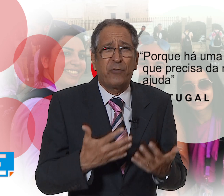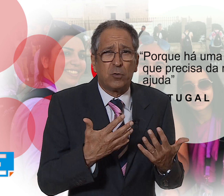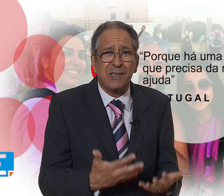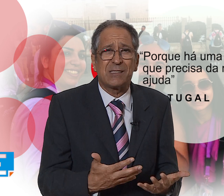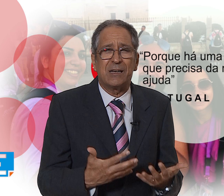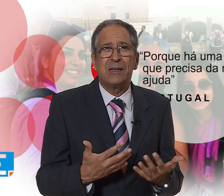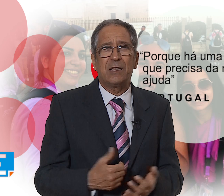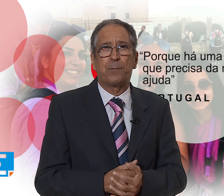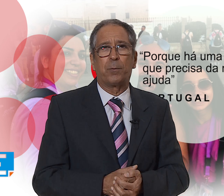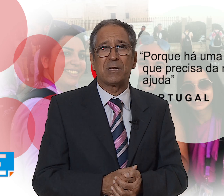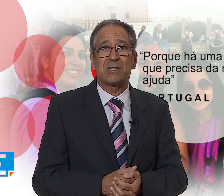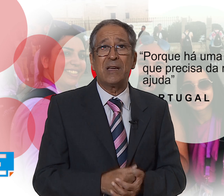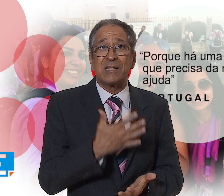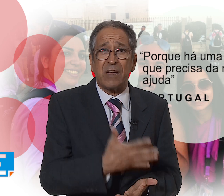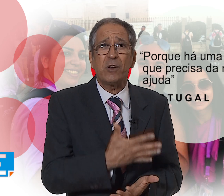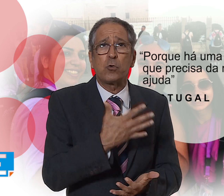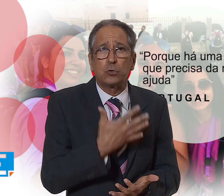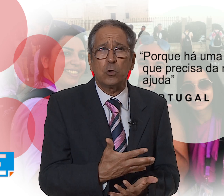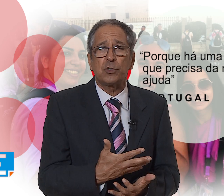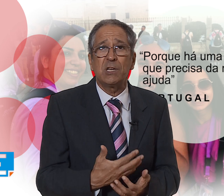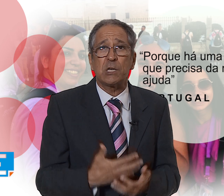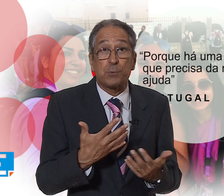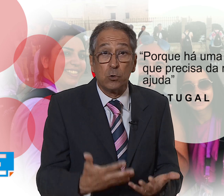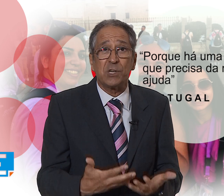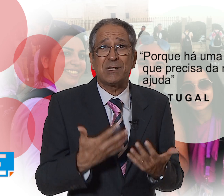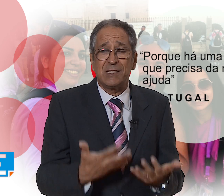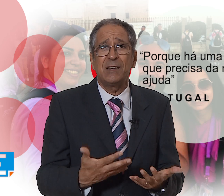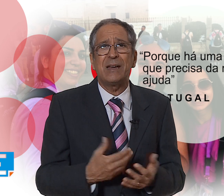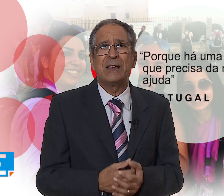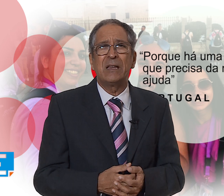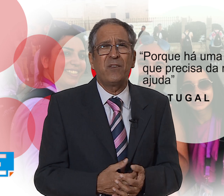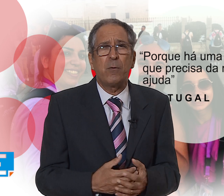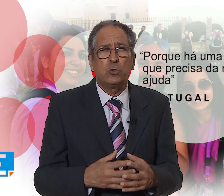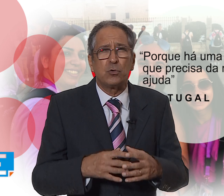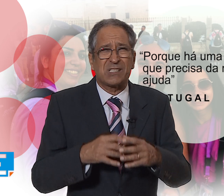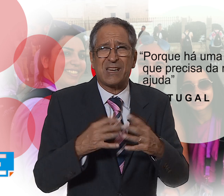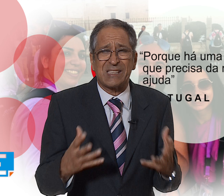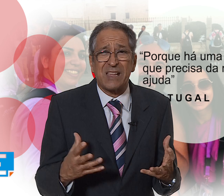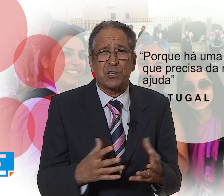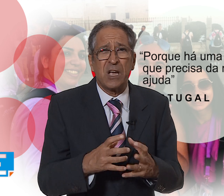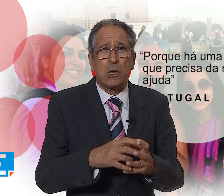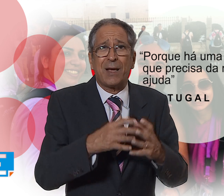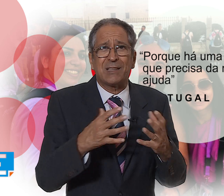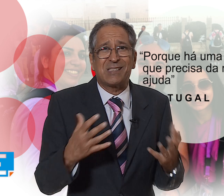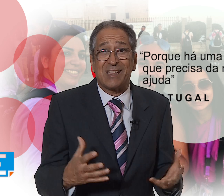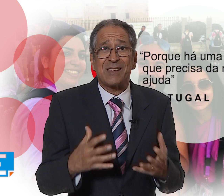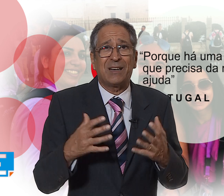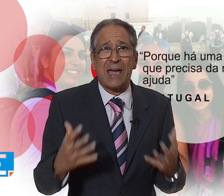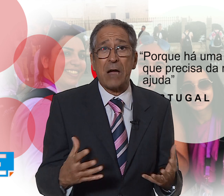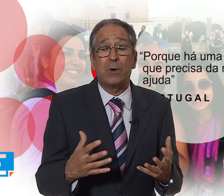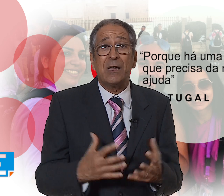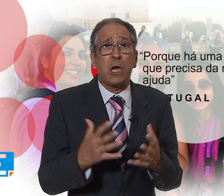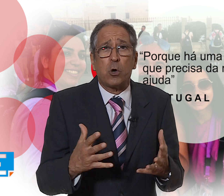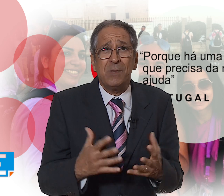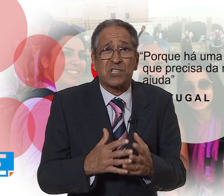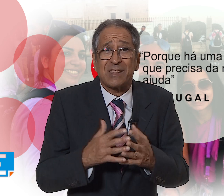a da violência e da pobreza. Sevan contou-nos que as pessoas da Síria vivem muito estressadas, não há eletricidade nem